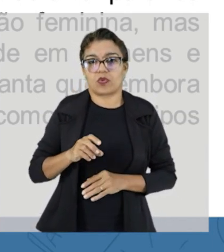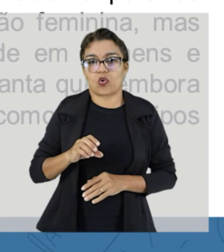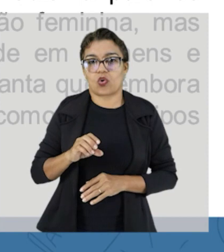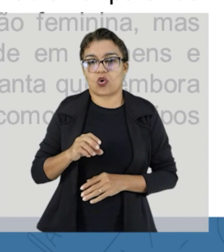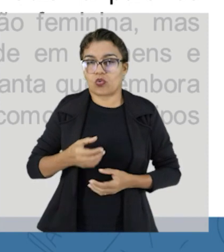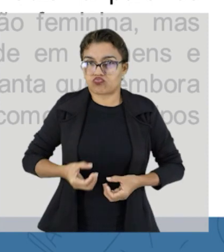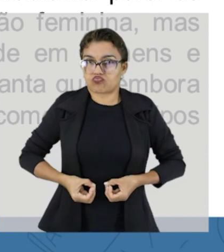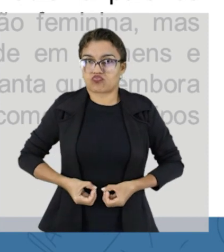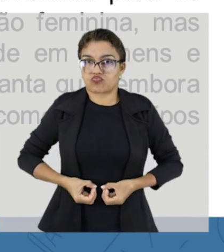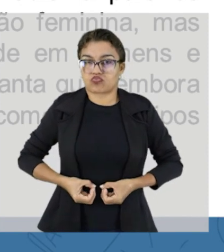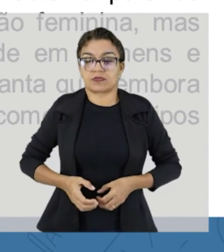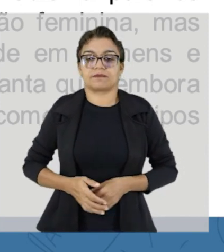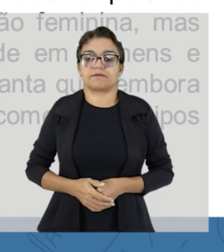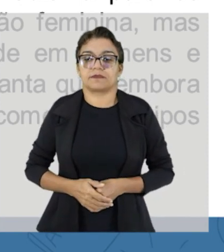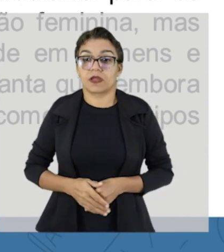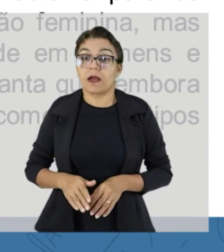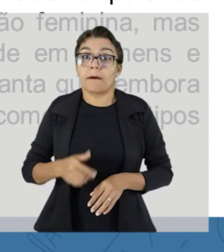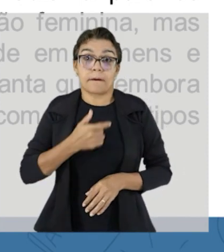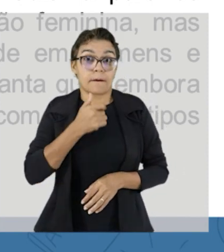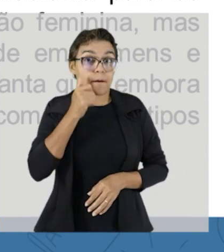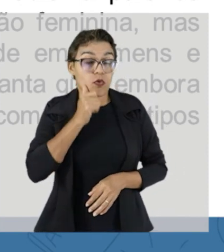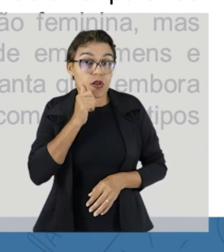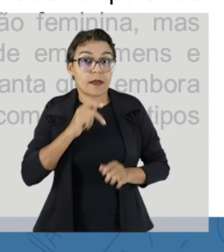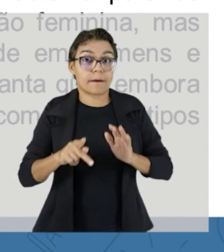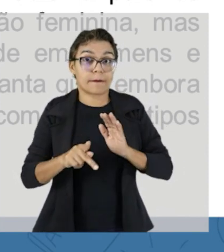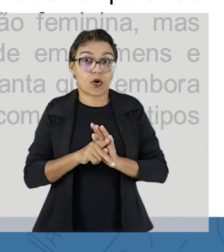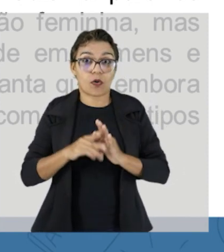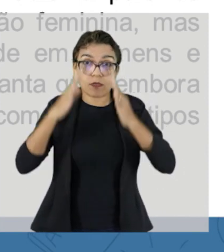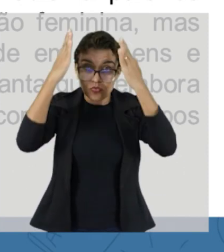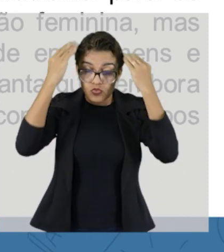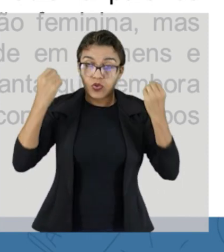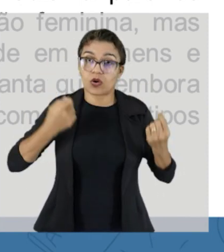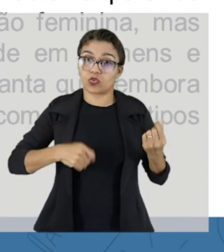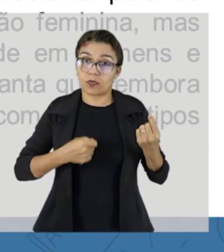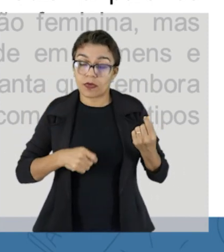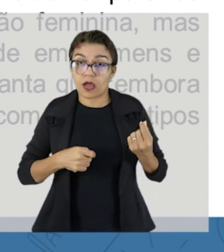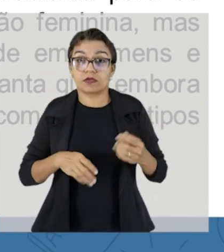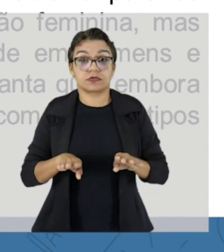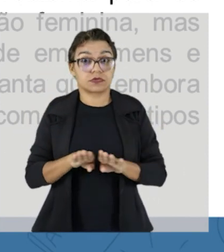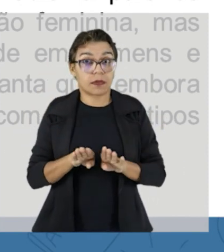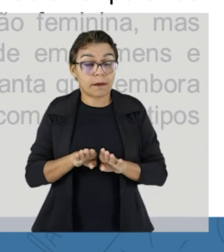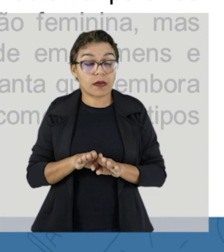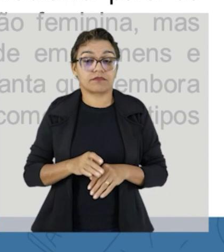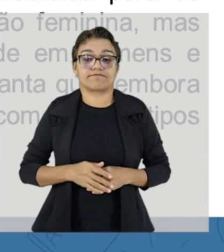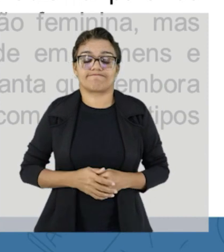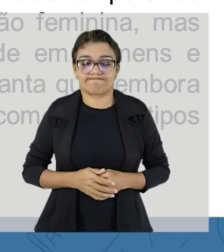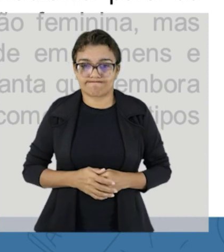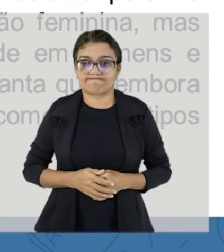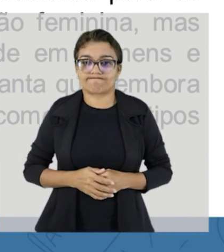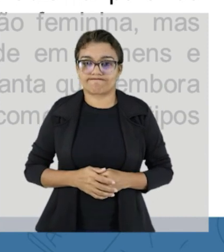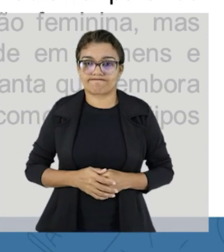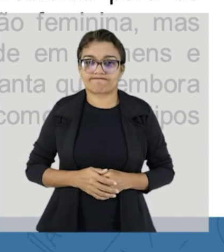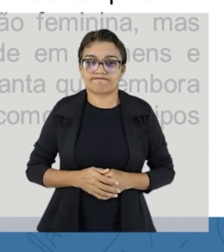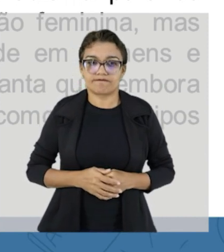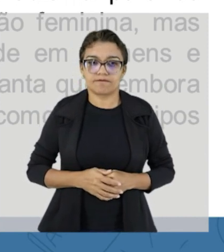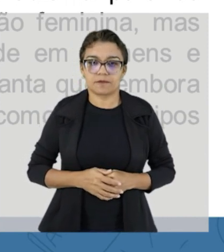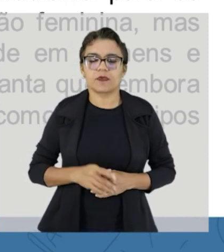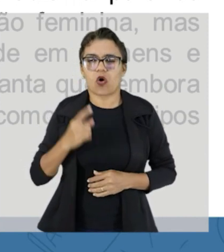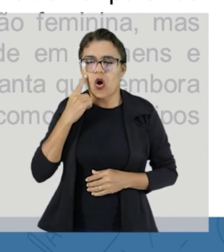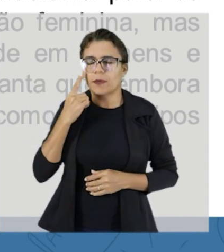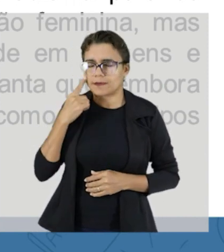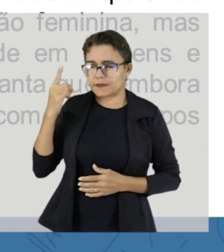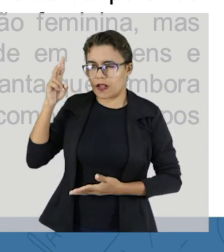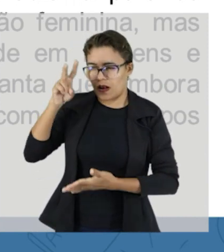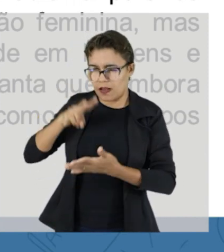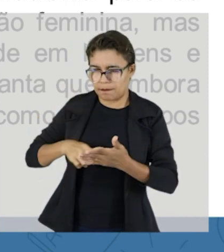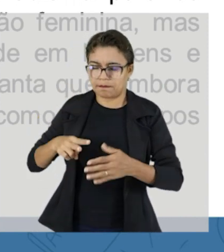entre as mulheres no México. Eu até tive que ouvir de alguns deles que é só uma pequena infecção. Pois bem,